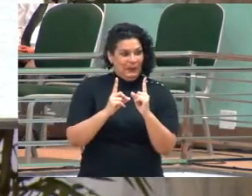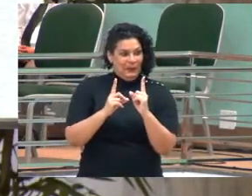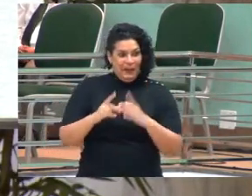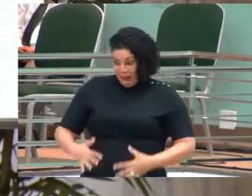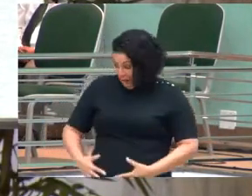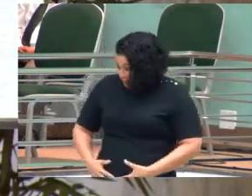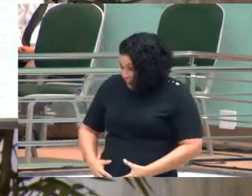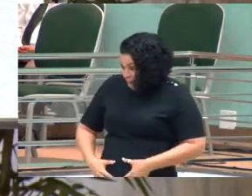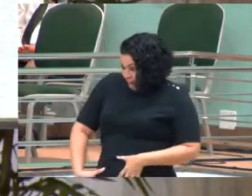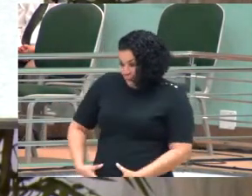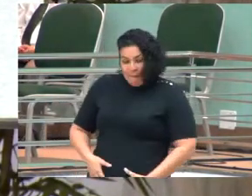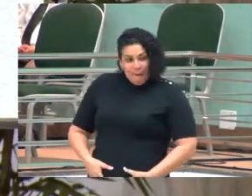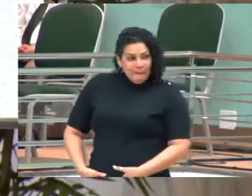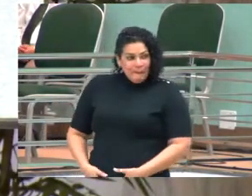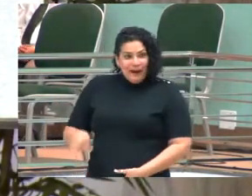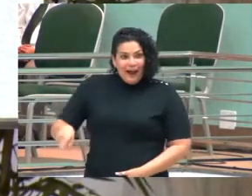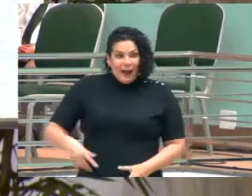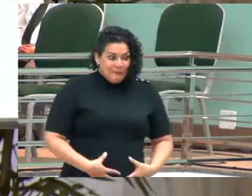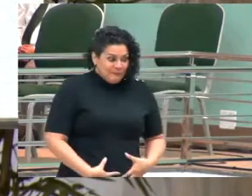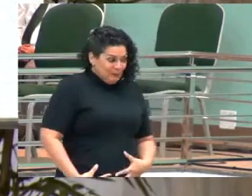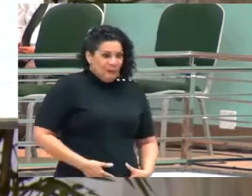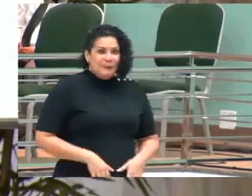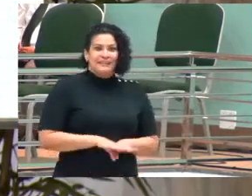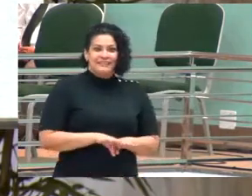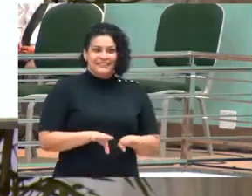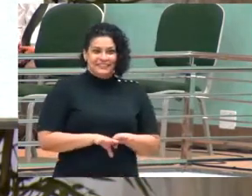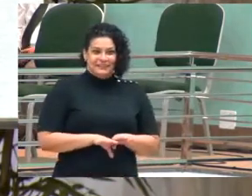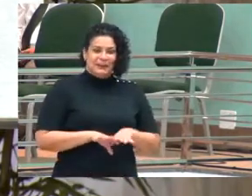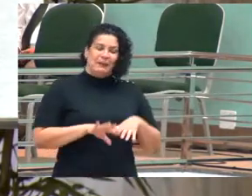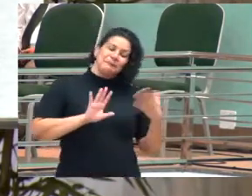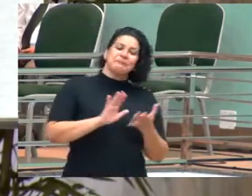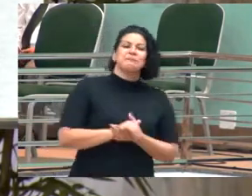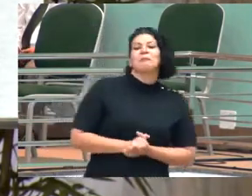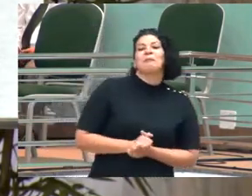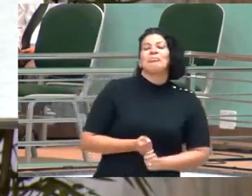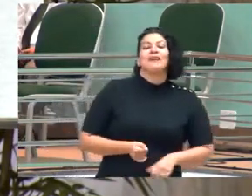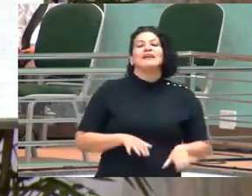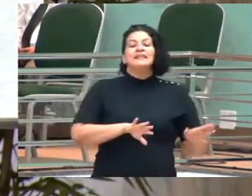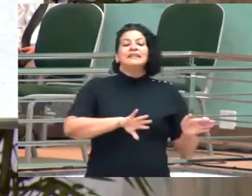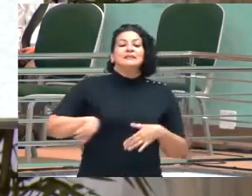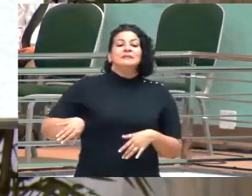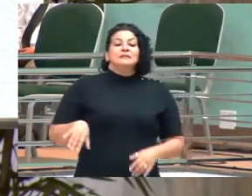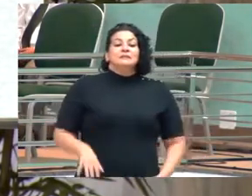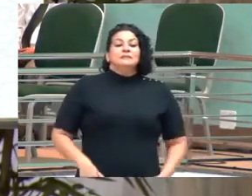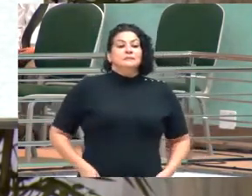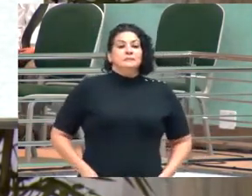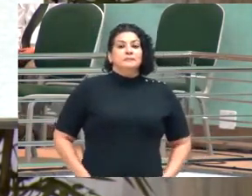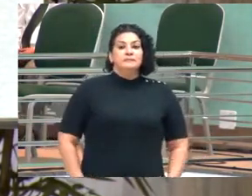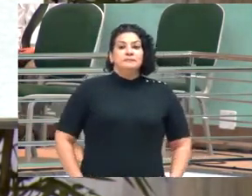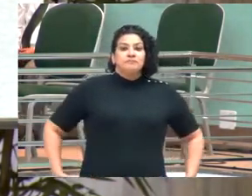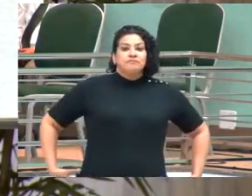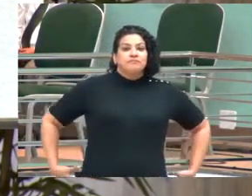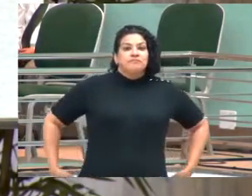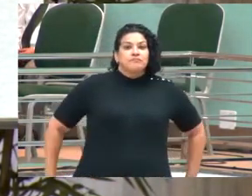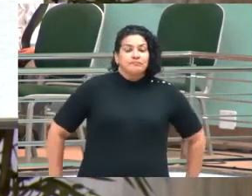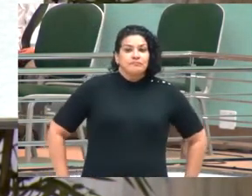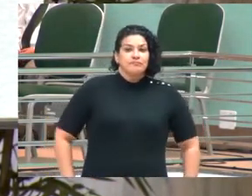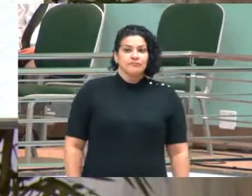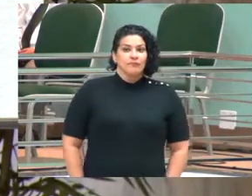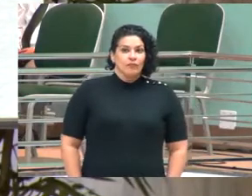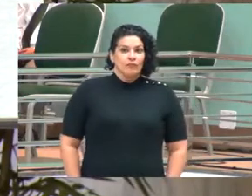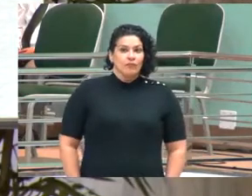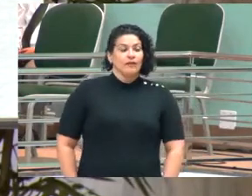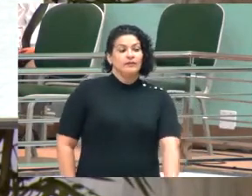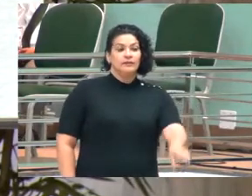para circuncidar-me. E todos ali queriam colocar o meu nome de Zacarias em homenagem ao meu pai.